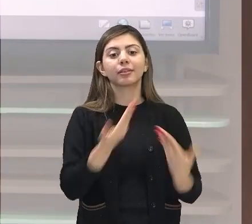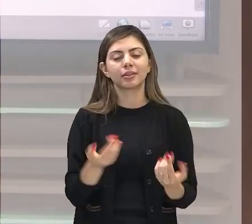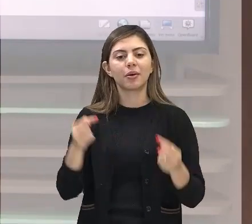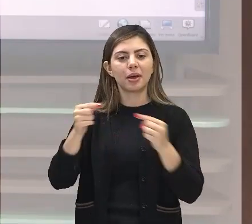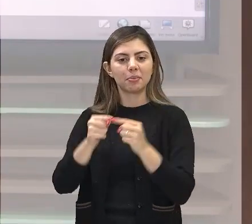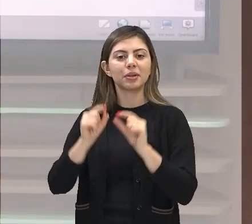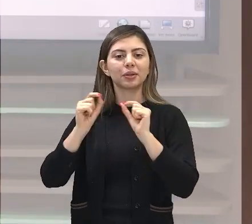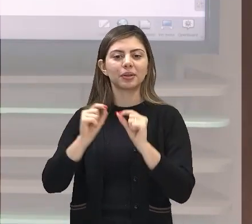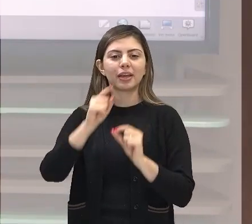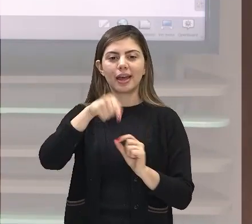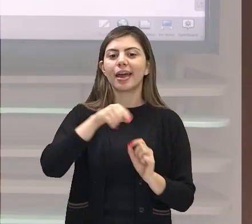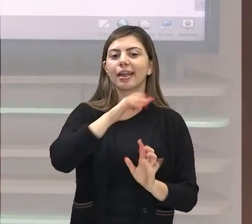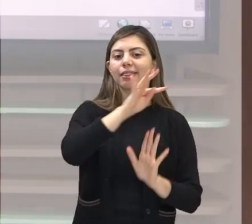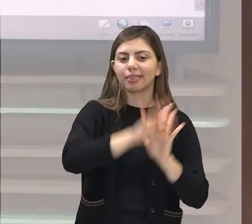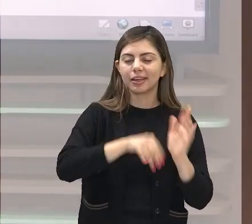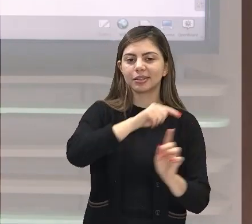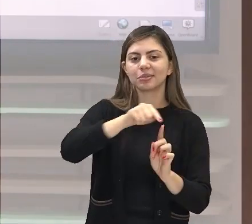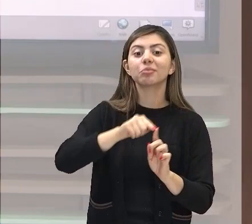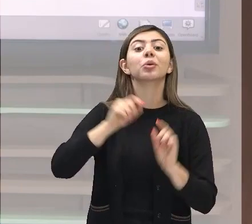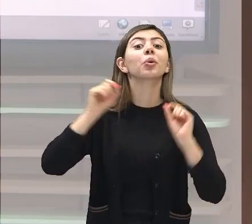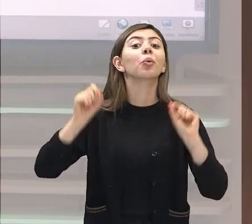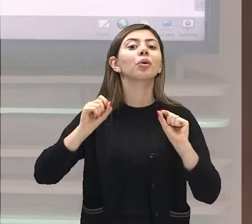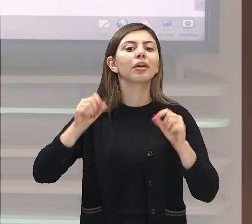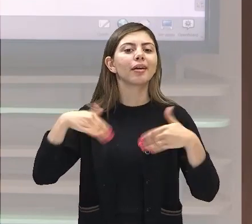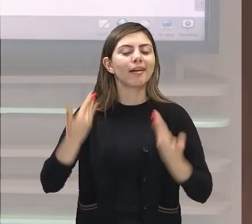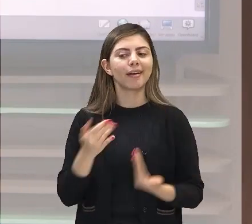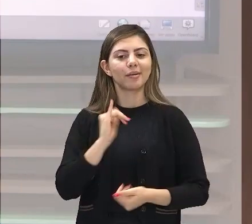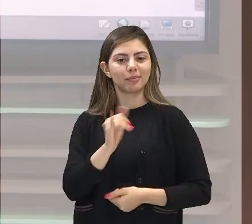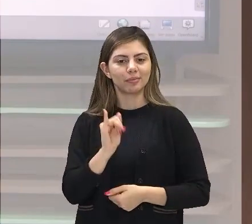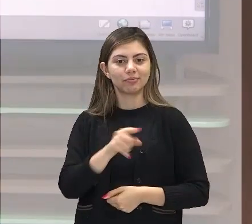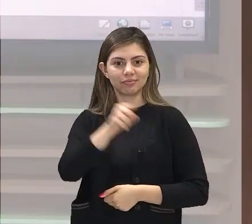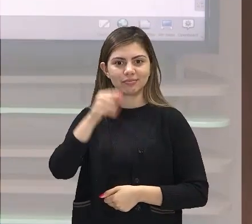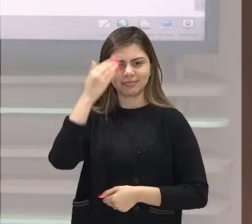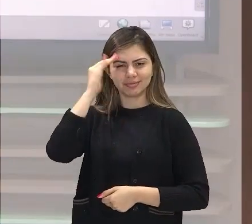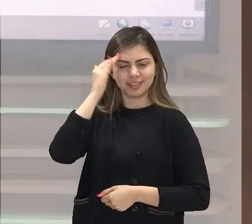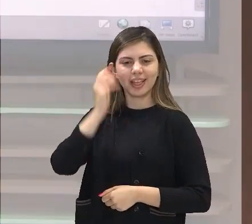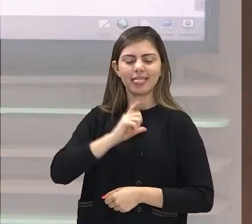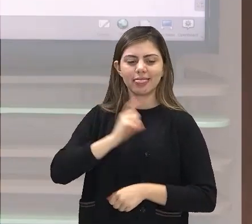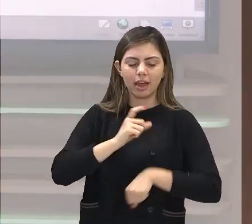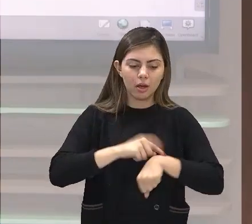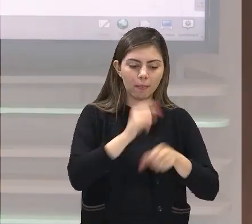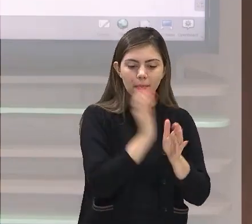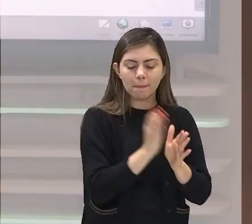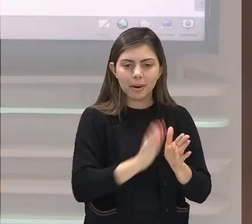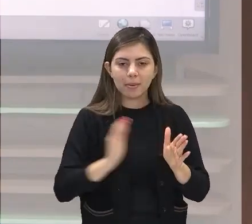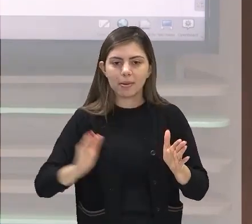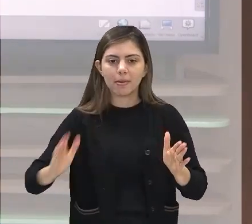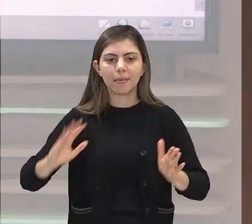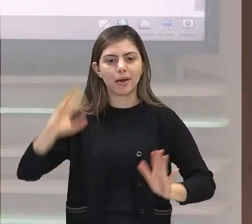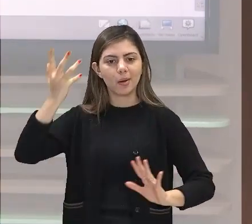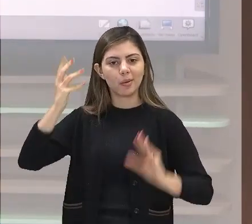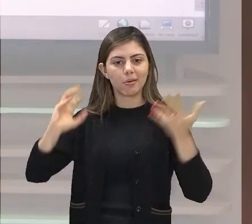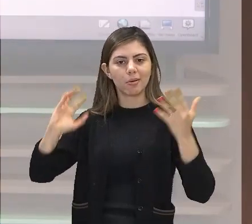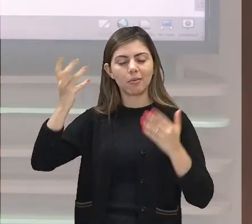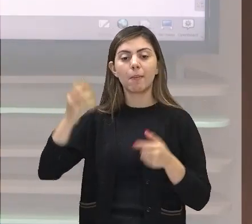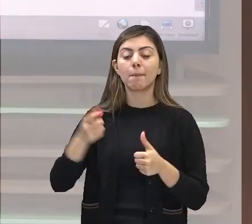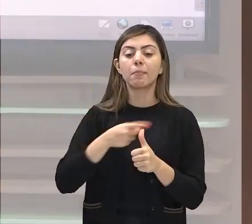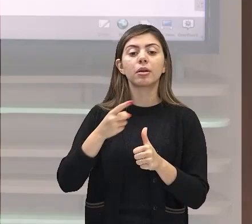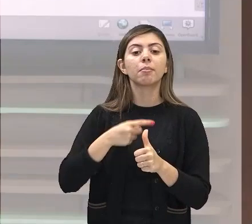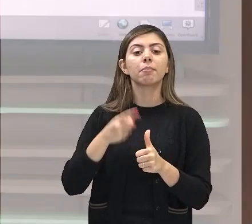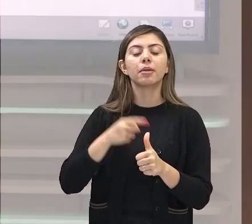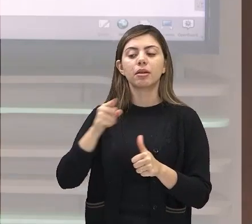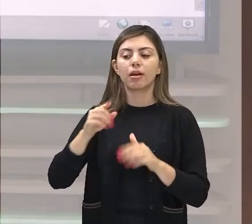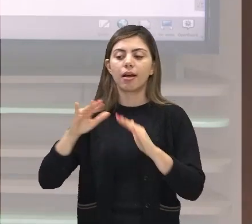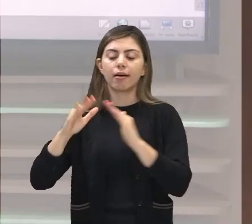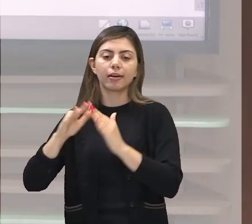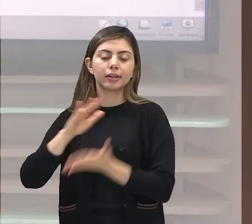narração. Amores, isso ficou claro para vocês? Ficou? Você viu aí a sequência lógica dos fatos, né? Primeiro, ele saiu